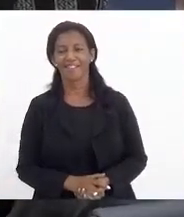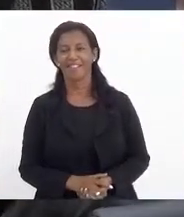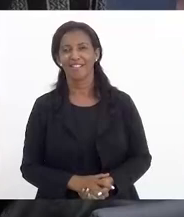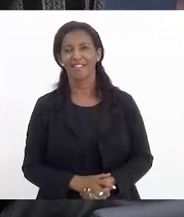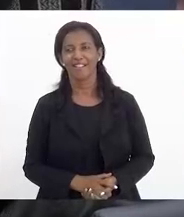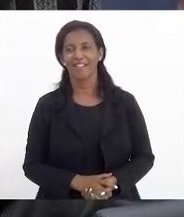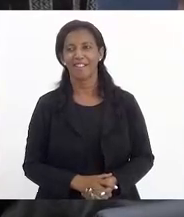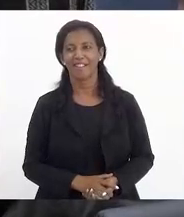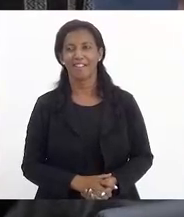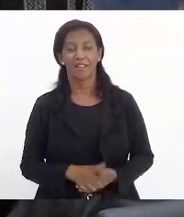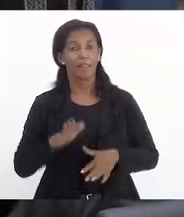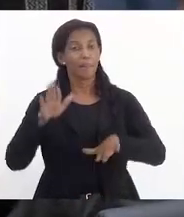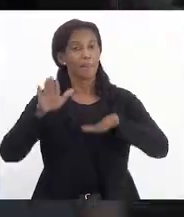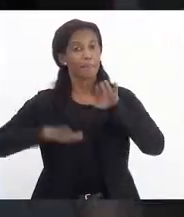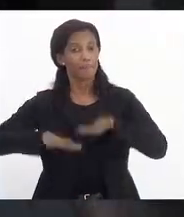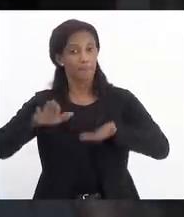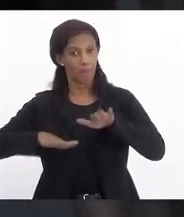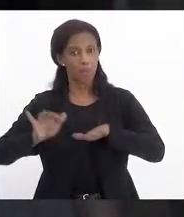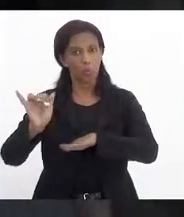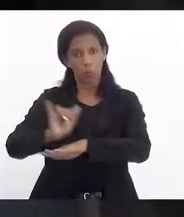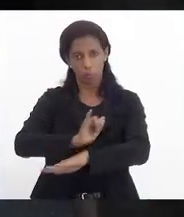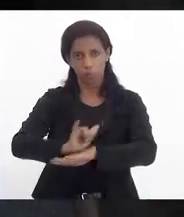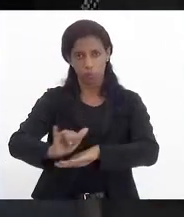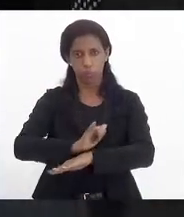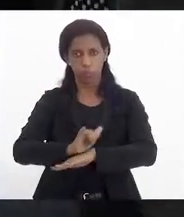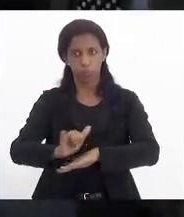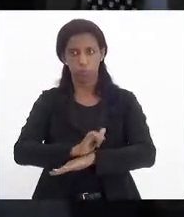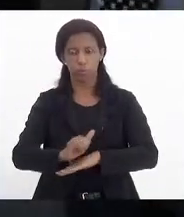André, mesmo com essa estratégia de